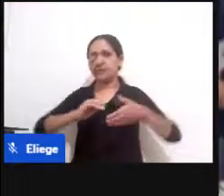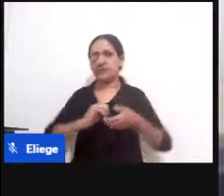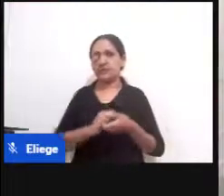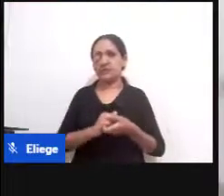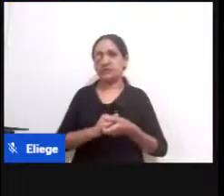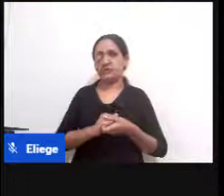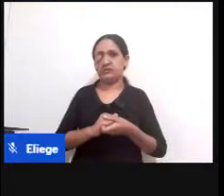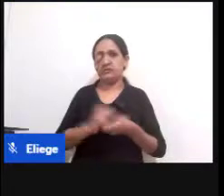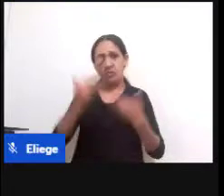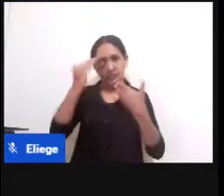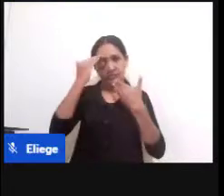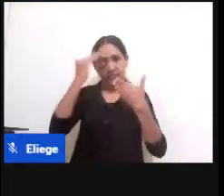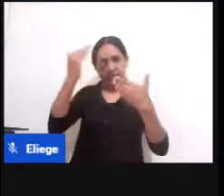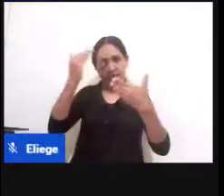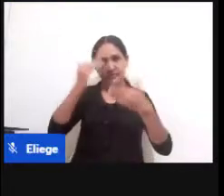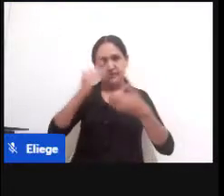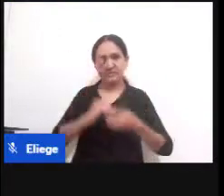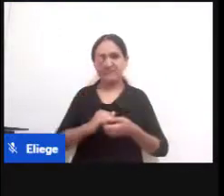Obrigado.